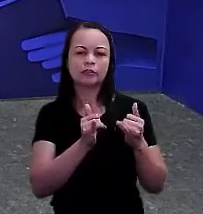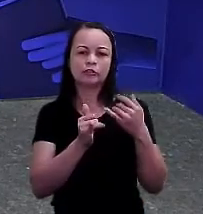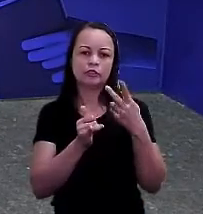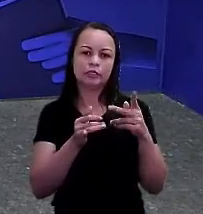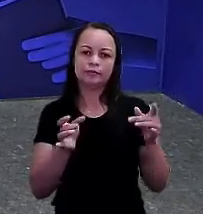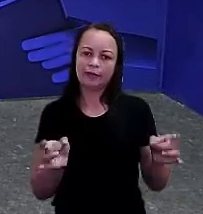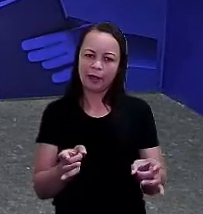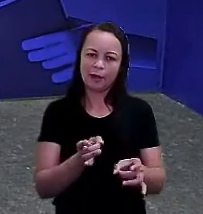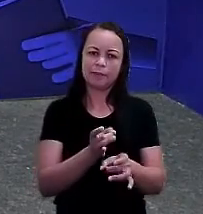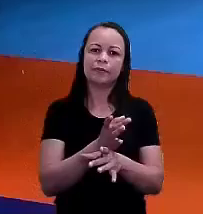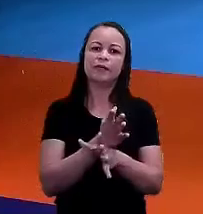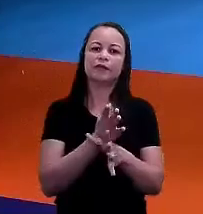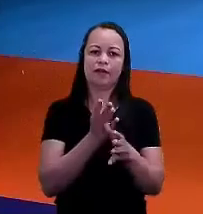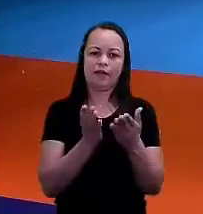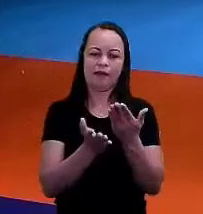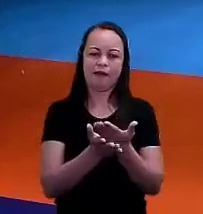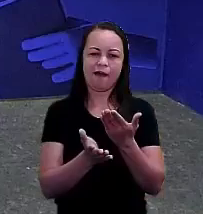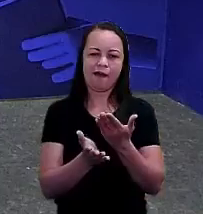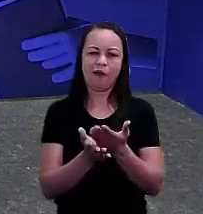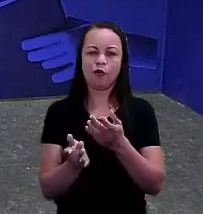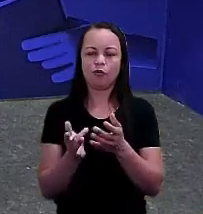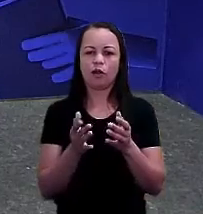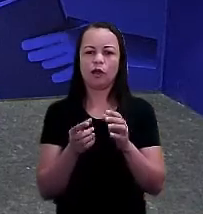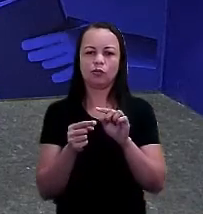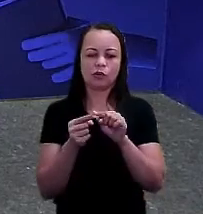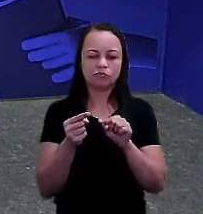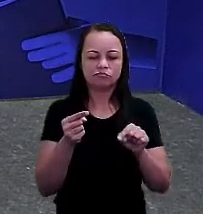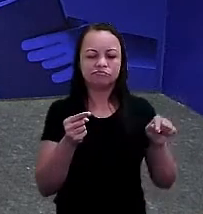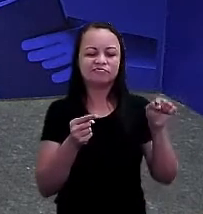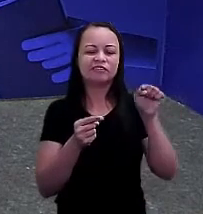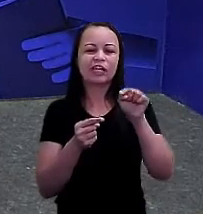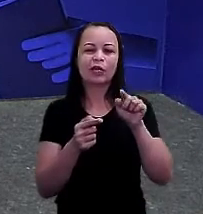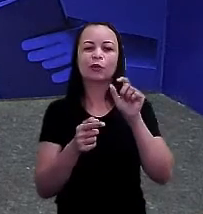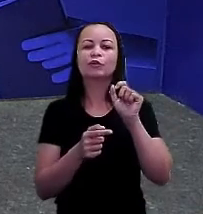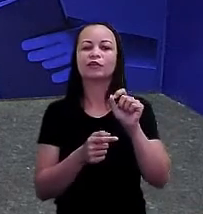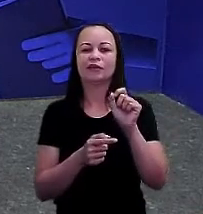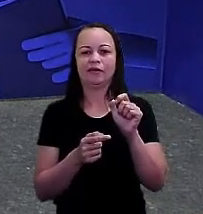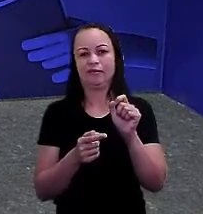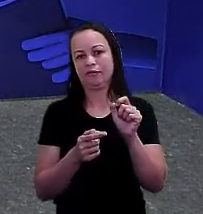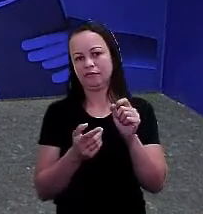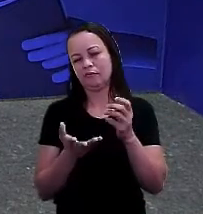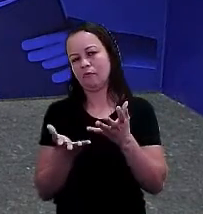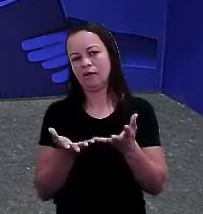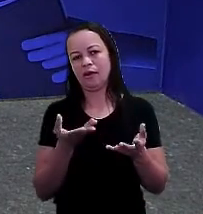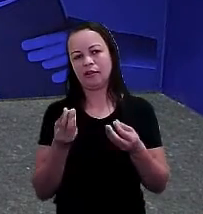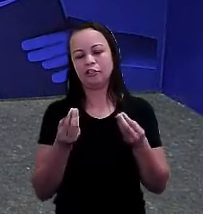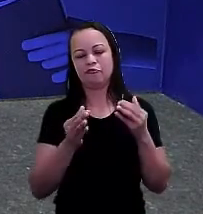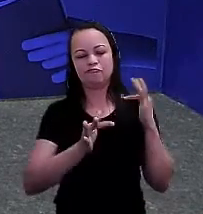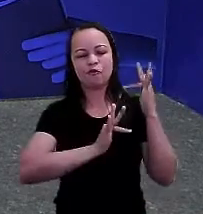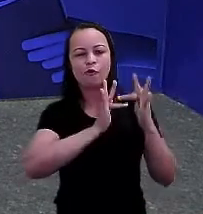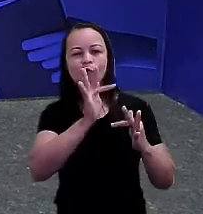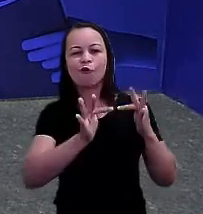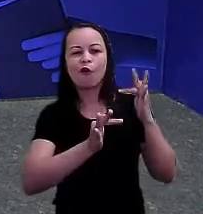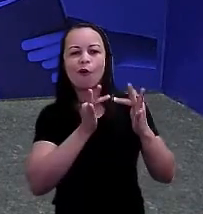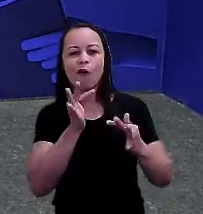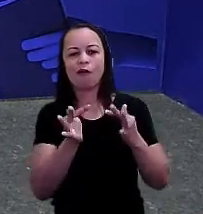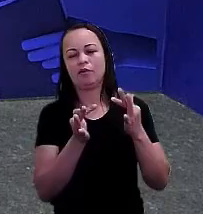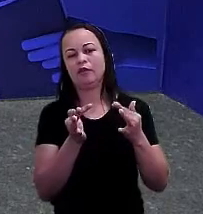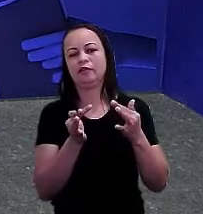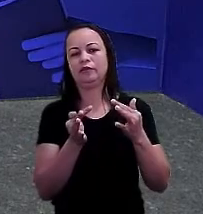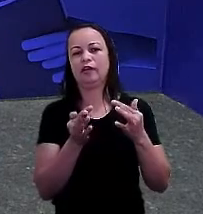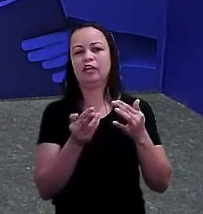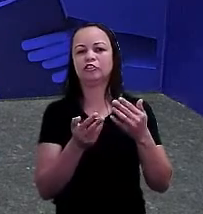fecha hoje com essa aula o nosso ciclo, o ciclo de folclore que a gente viveu